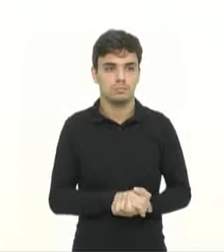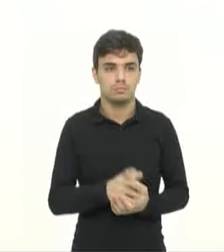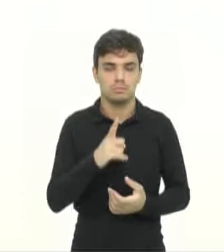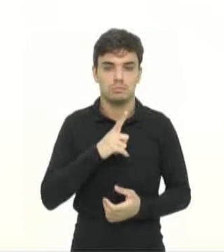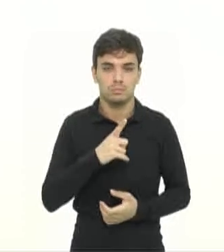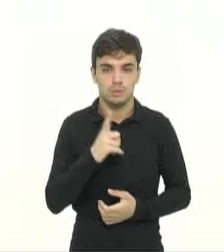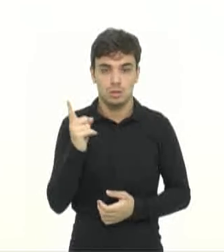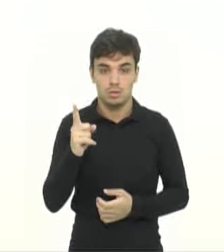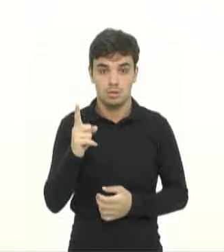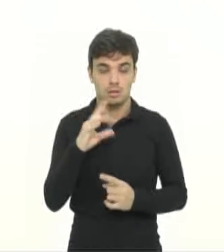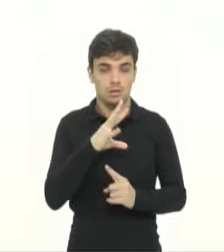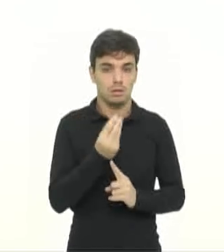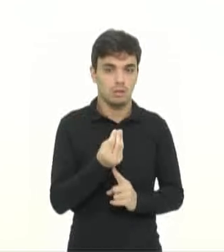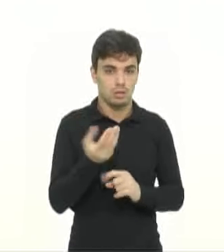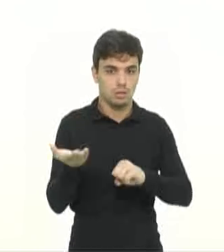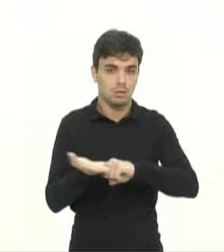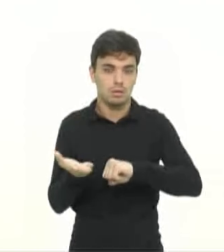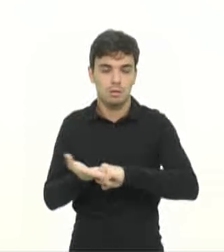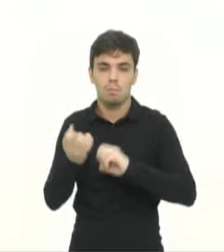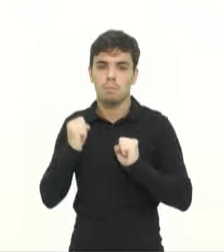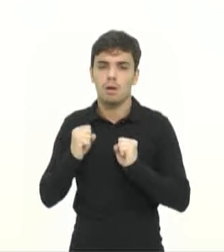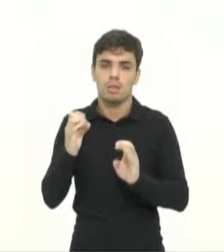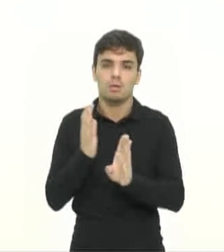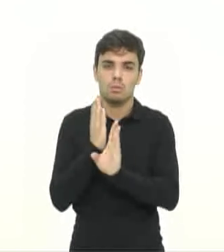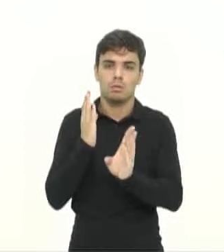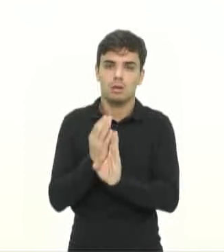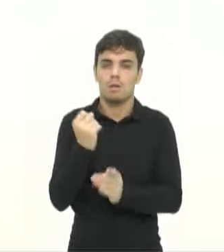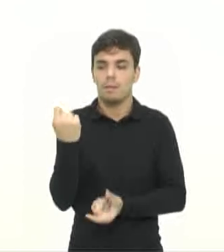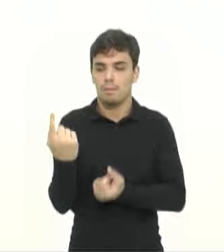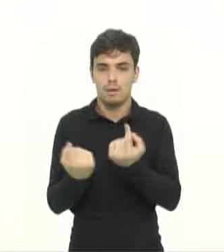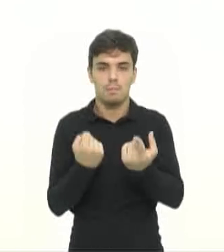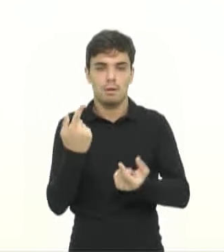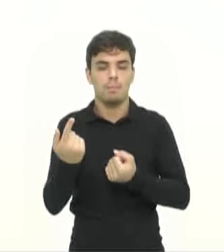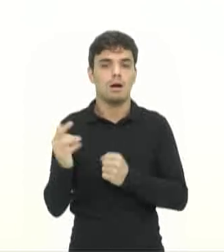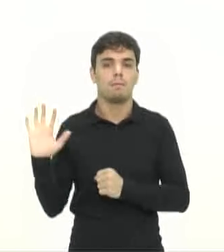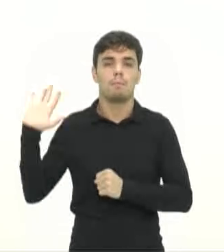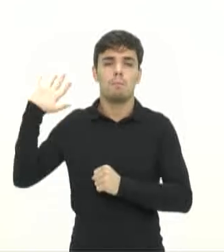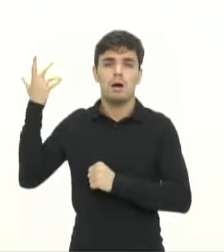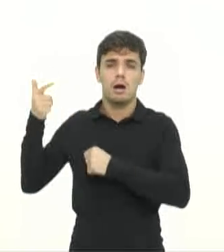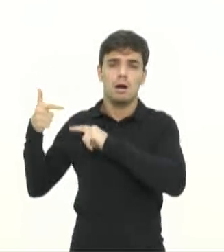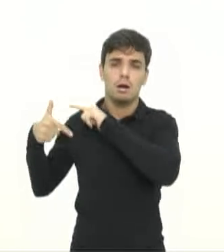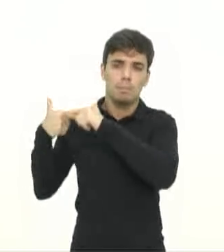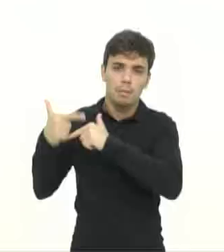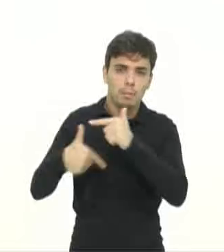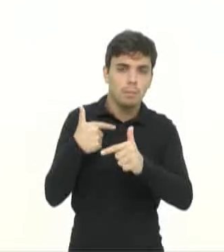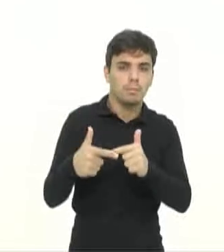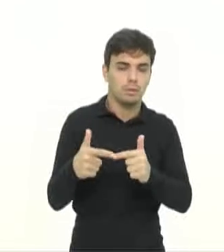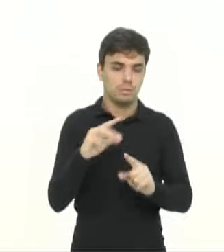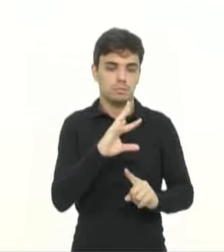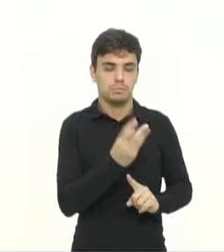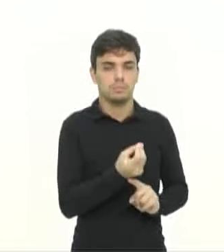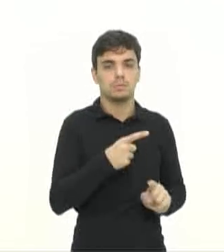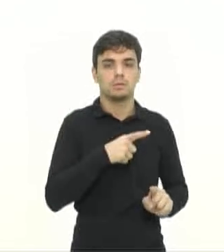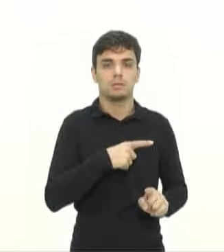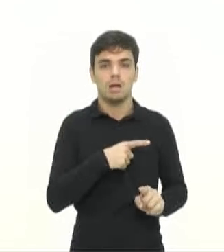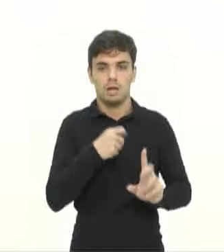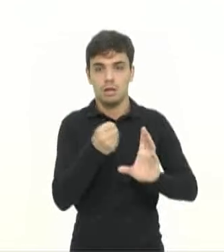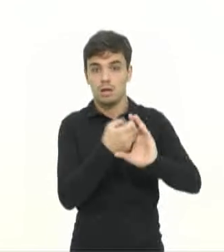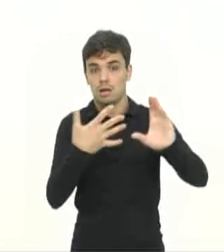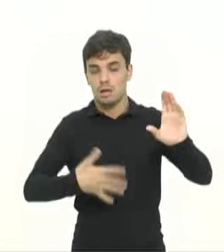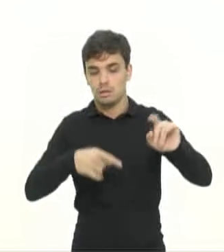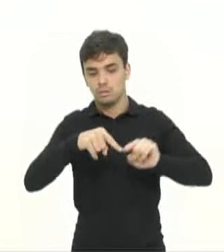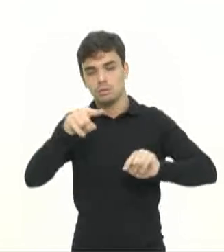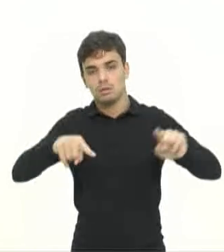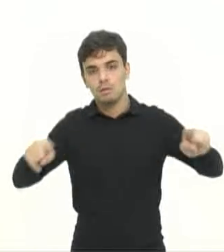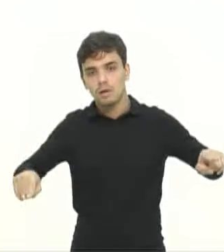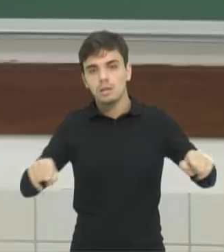ó, na arte contemporânea, podemos encontrar vários movimentos artísticos que variam em suas características e suportes